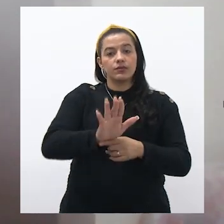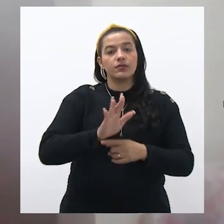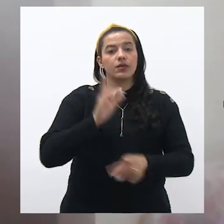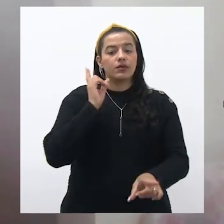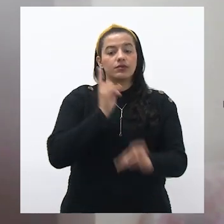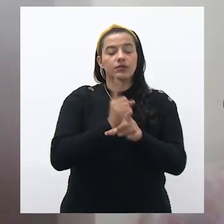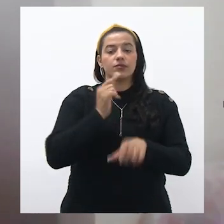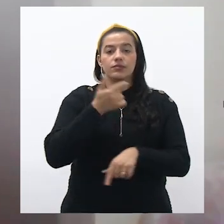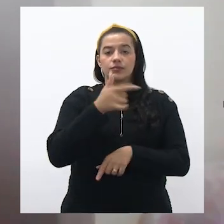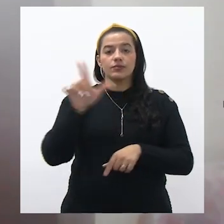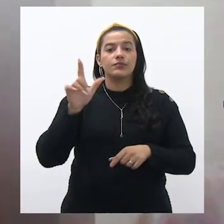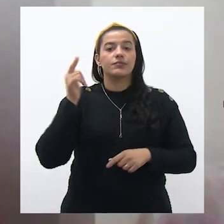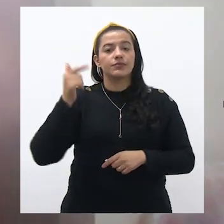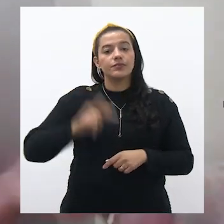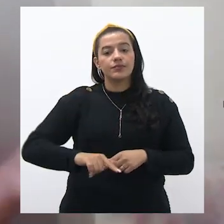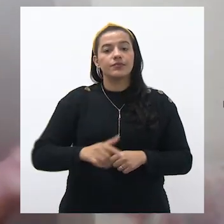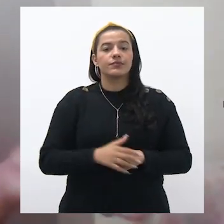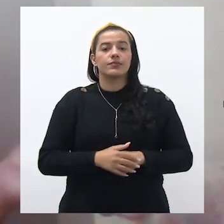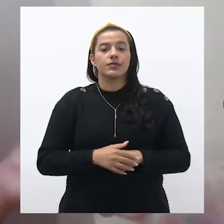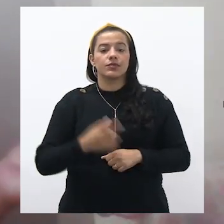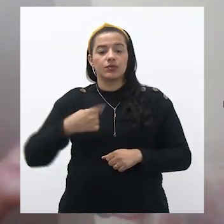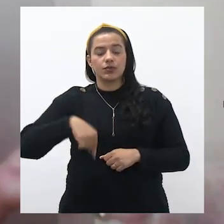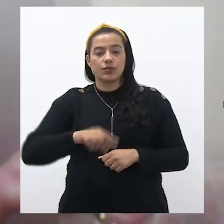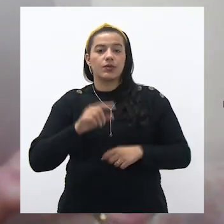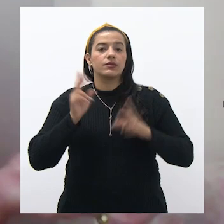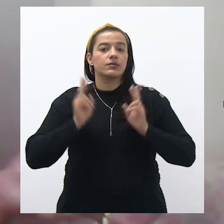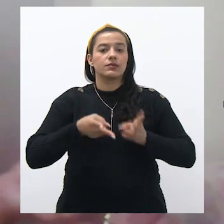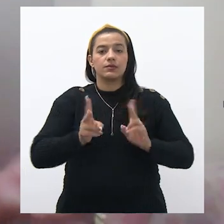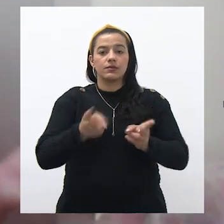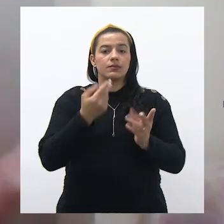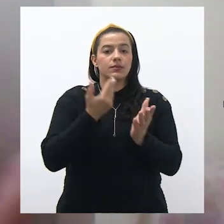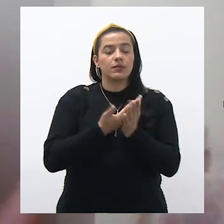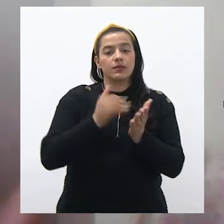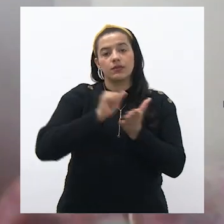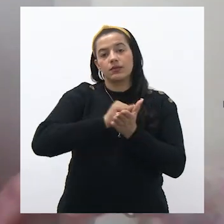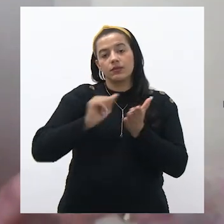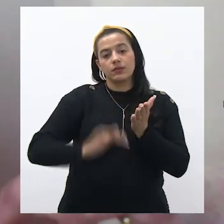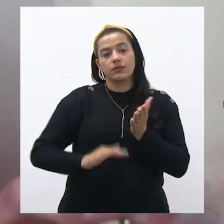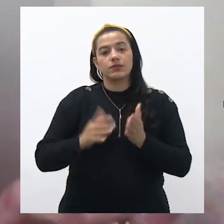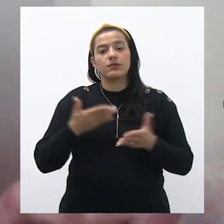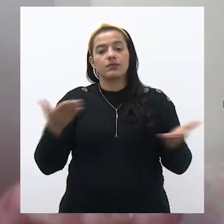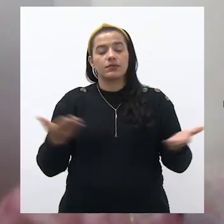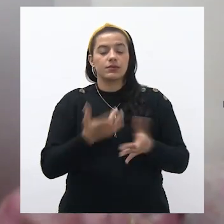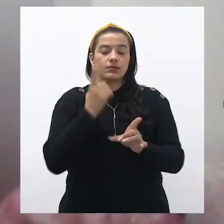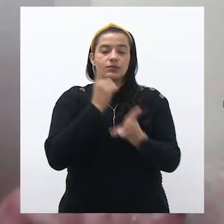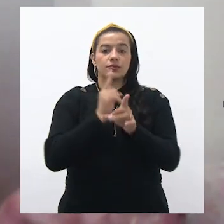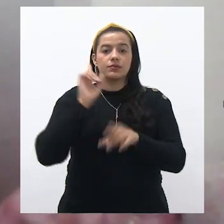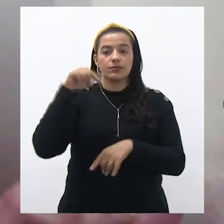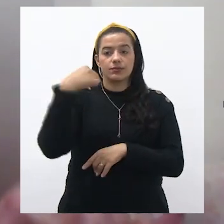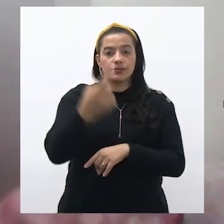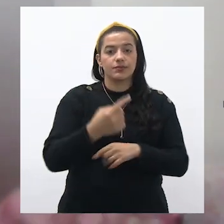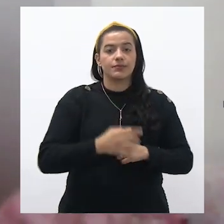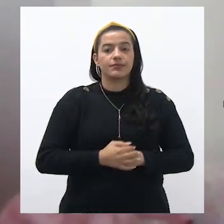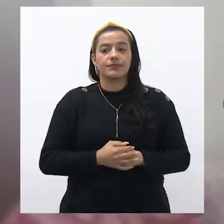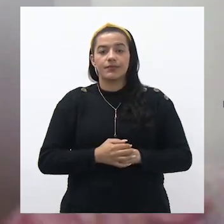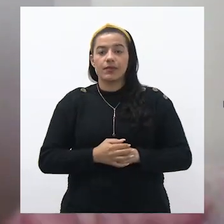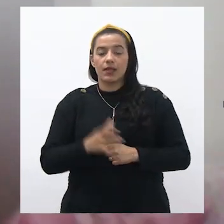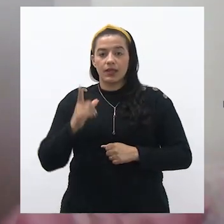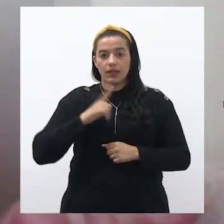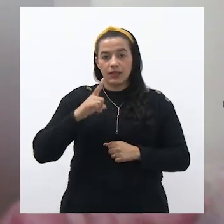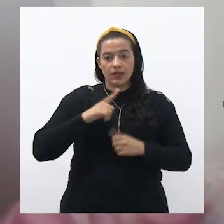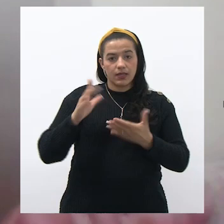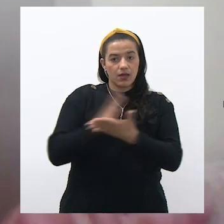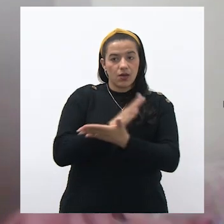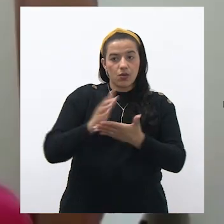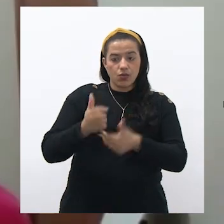encontro também. Então, a gente sempre vai pegar um gancho dessa atividade para a gente trazer para o encontro que vem. Tati, tem algum registro aí